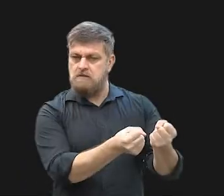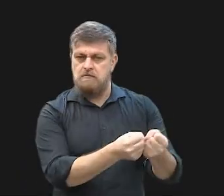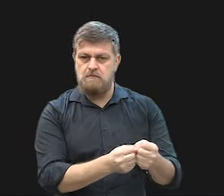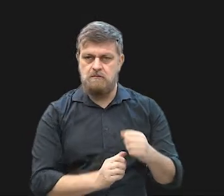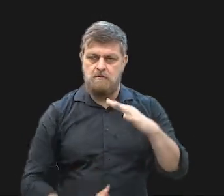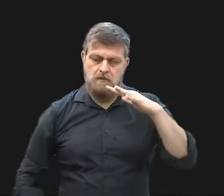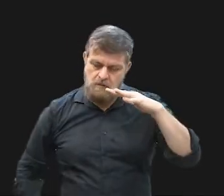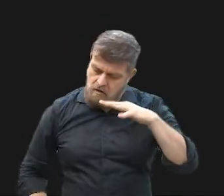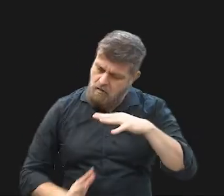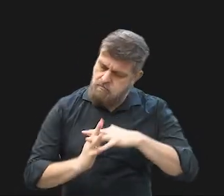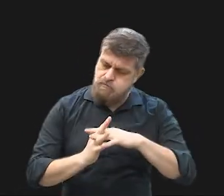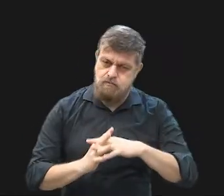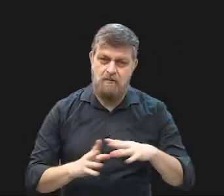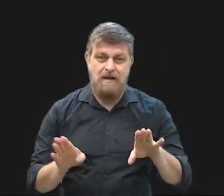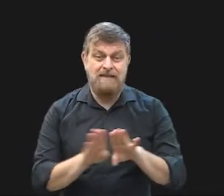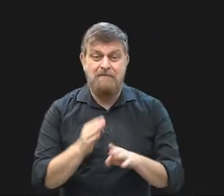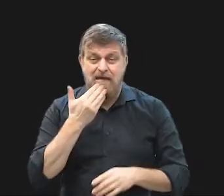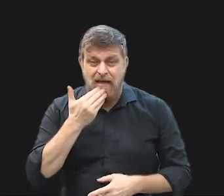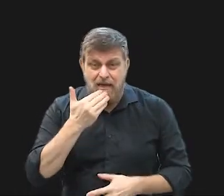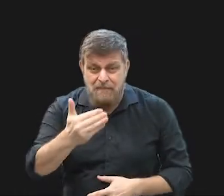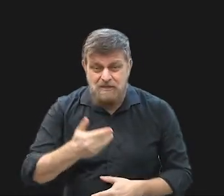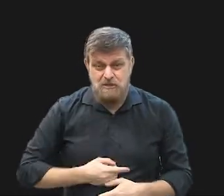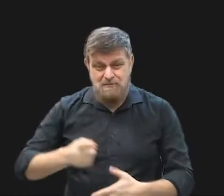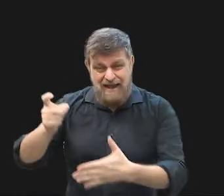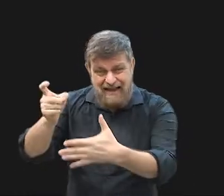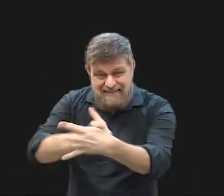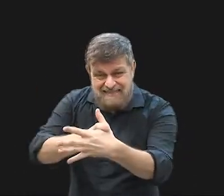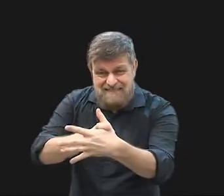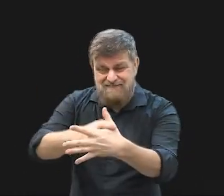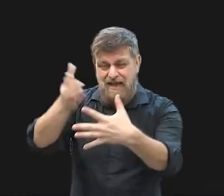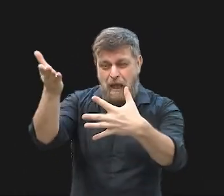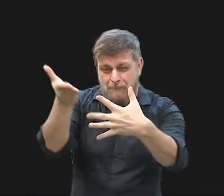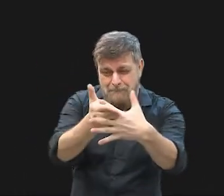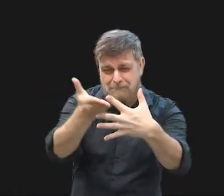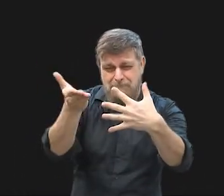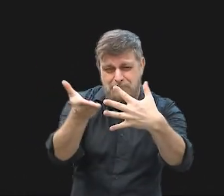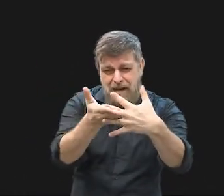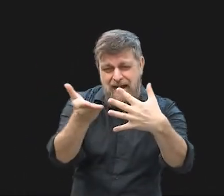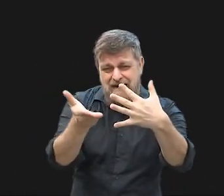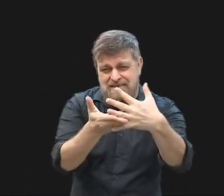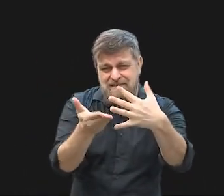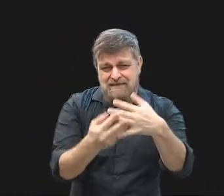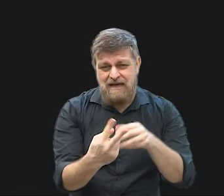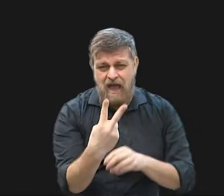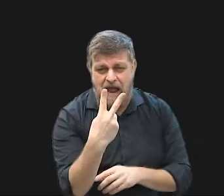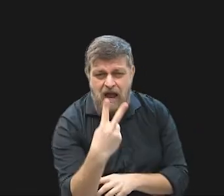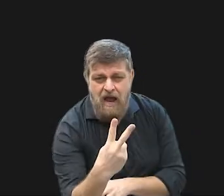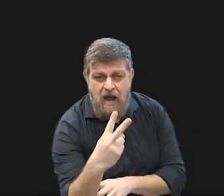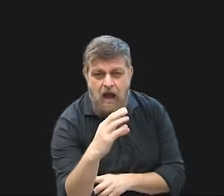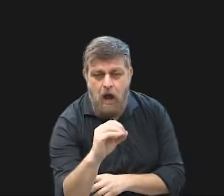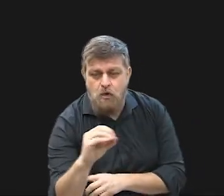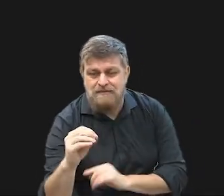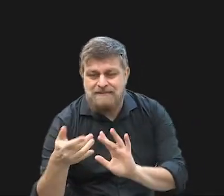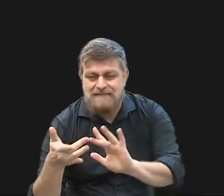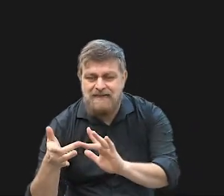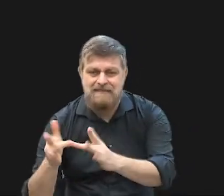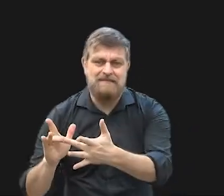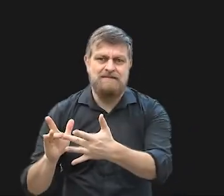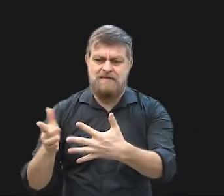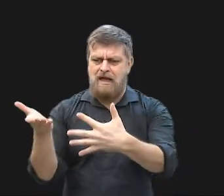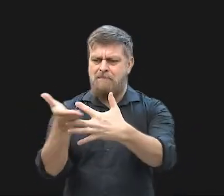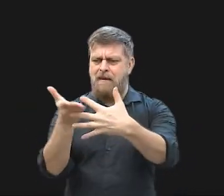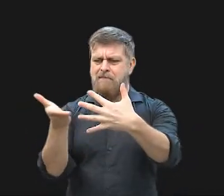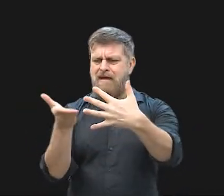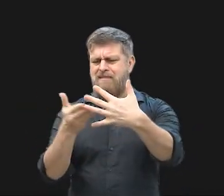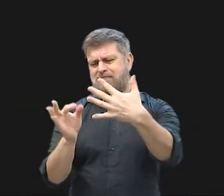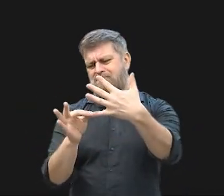isso, ainda pediu o parcelamento em 200 vezes, é isso que eu estou falando. Ou